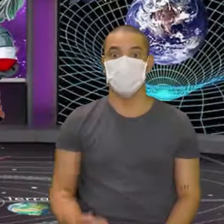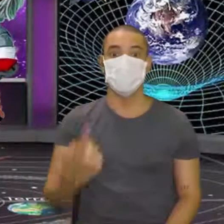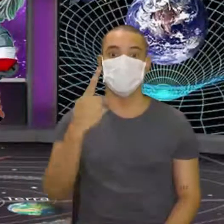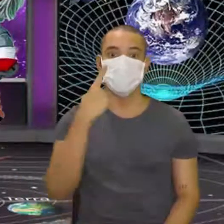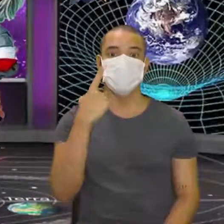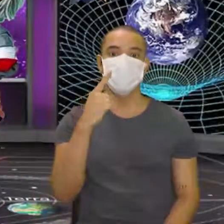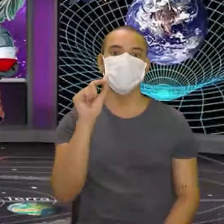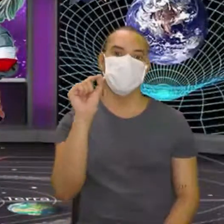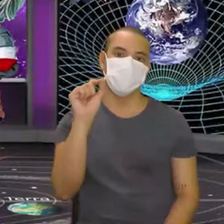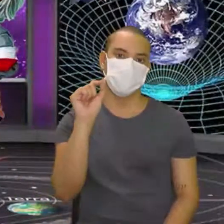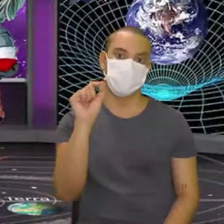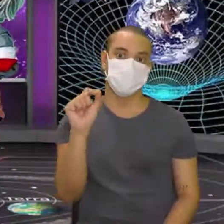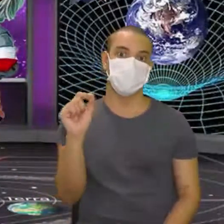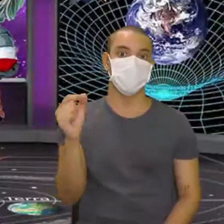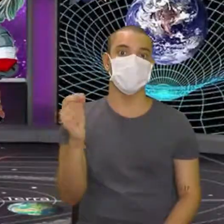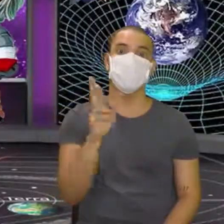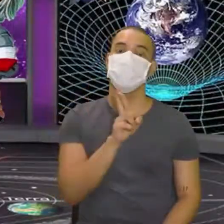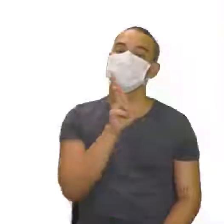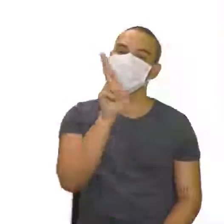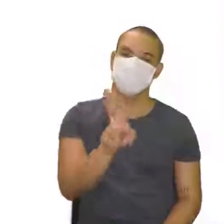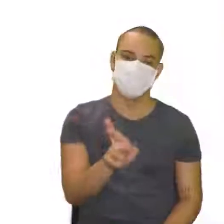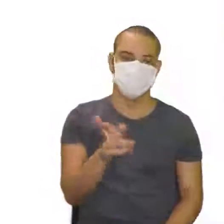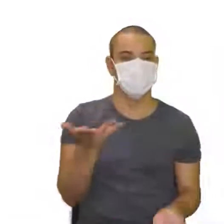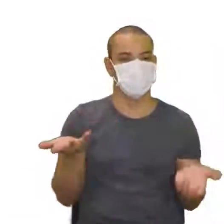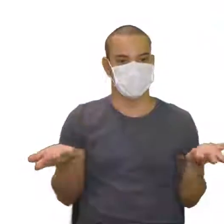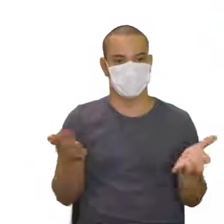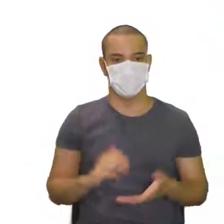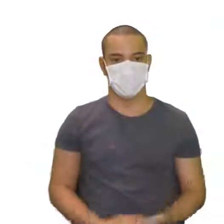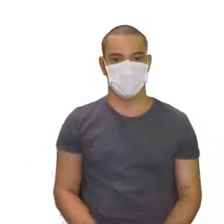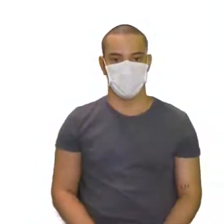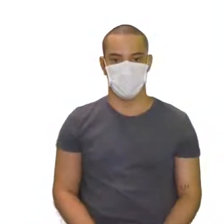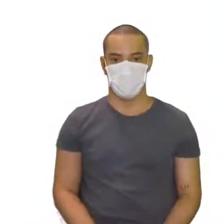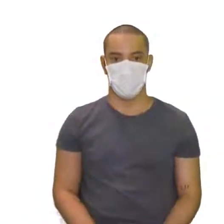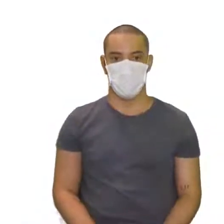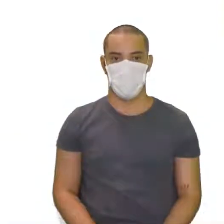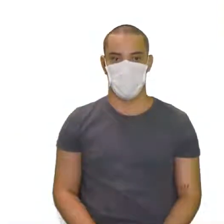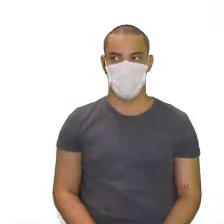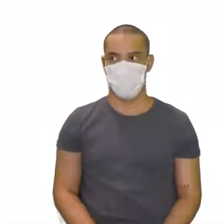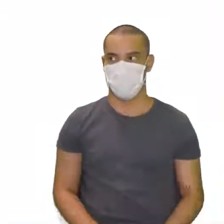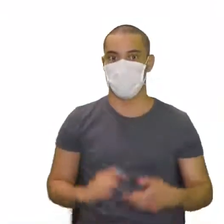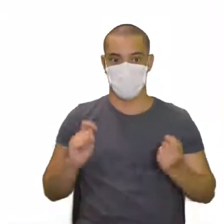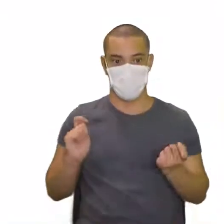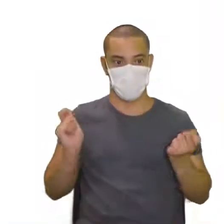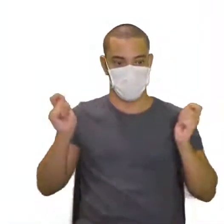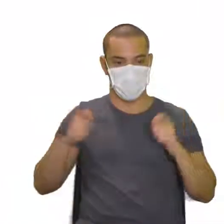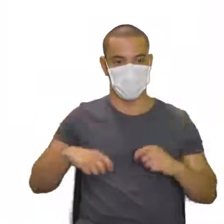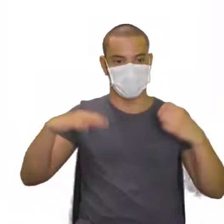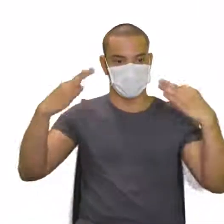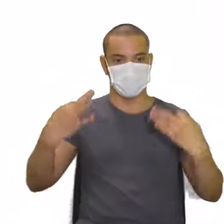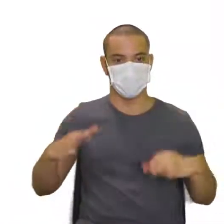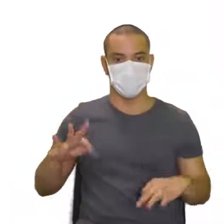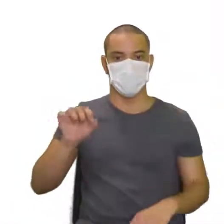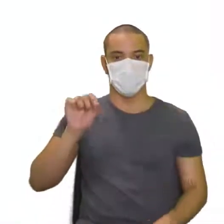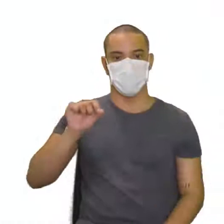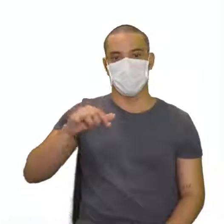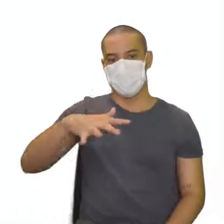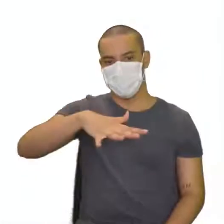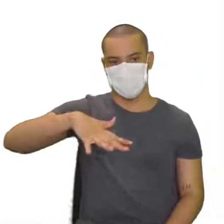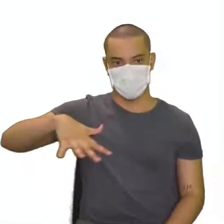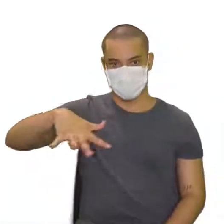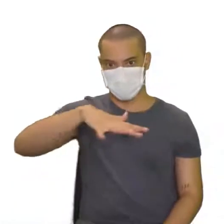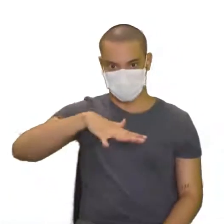quer que nós respondamos. Vamos lá? Olha só. Podemos afirmar que esse campo